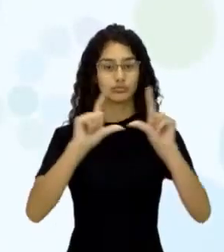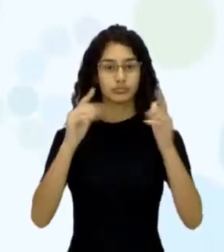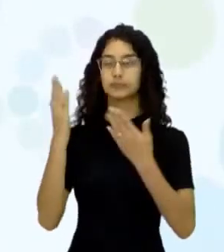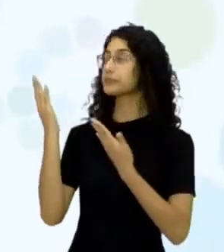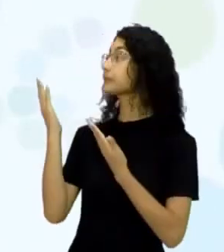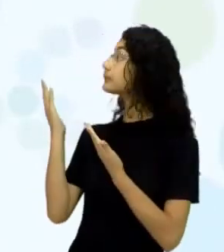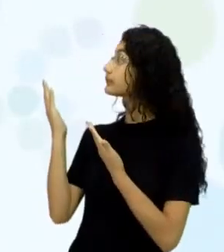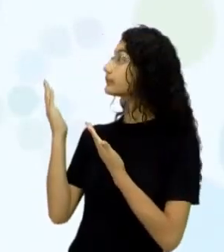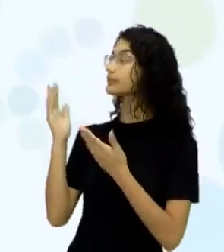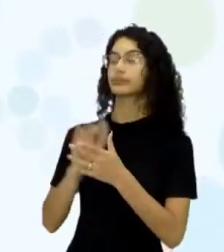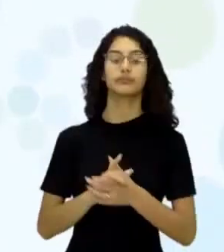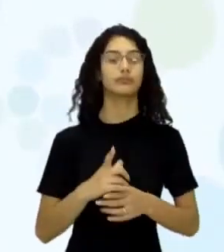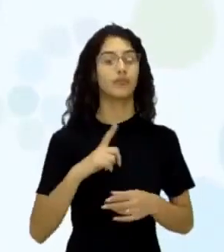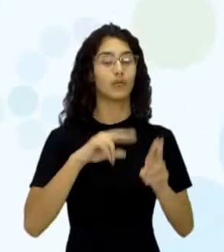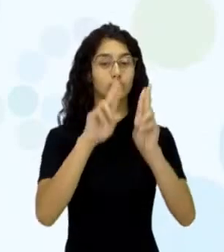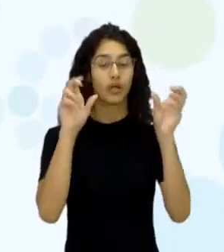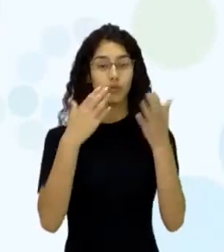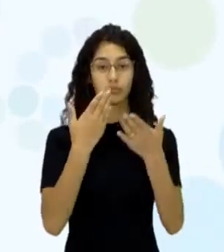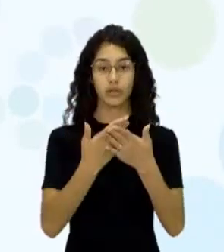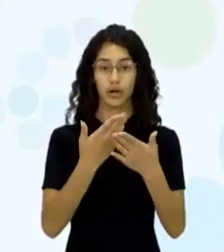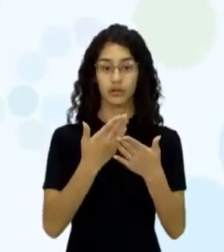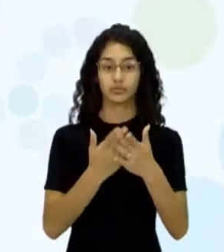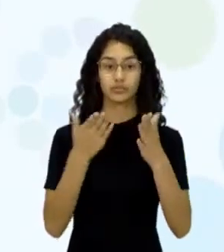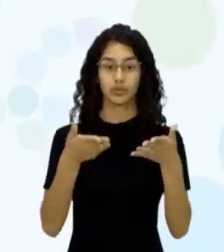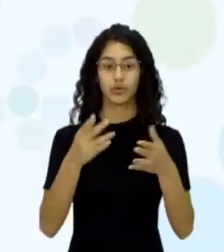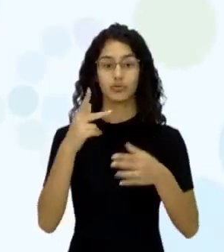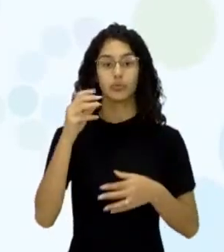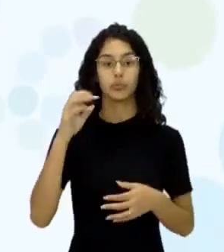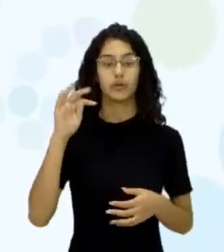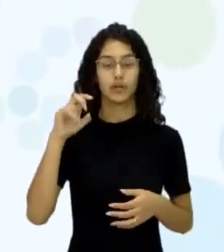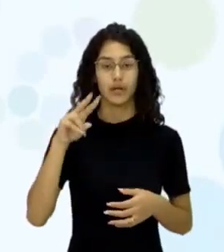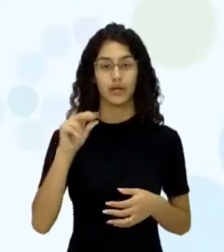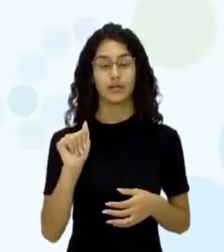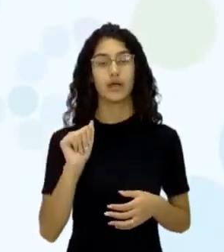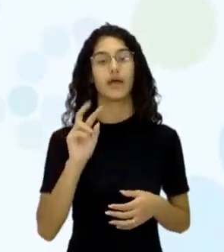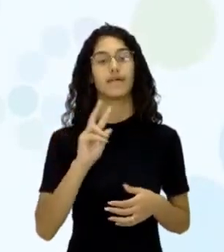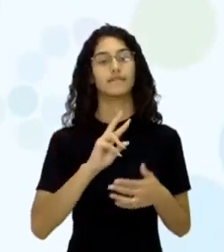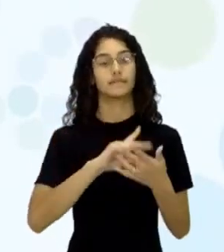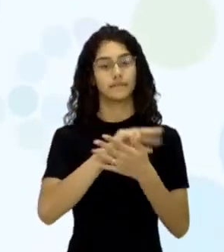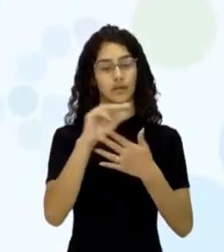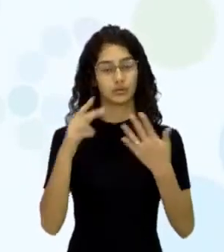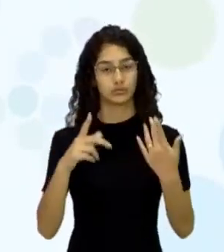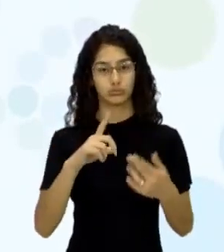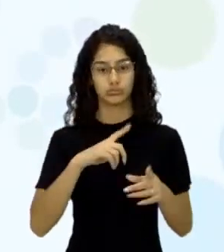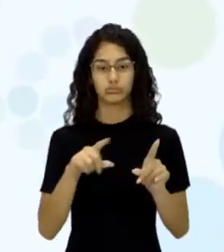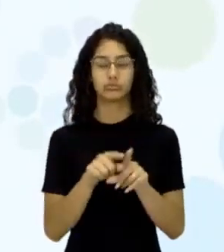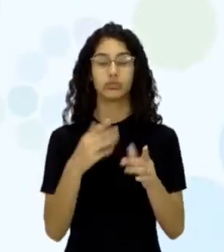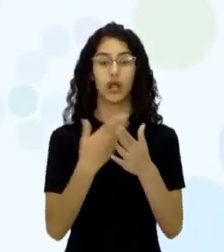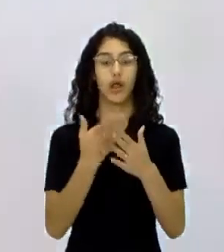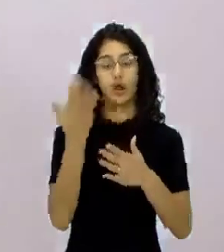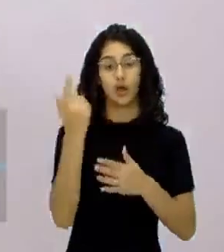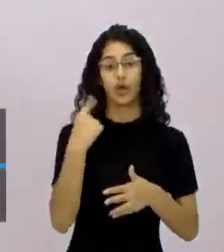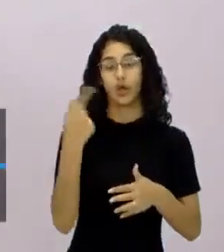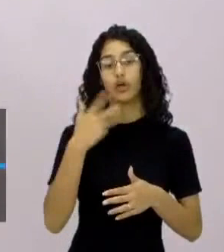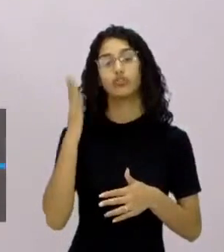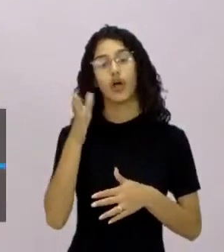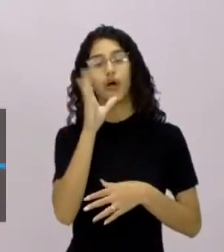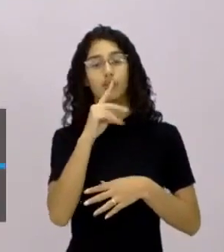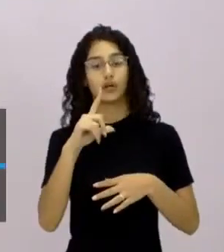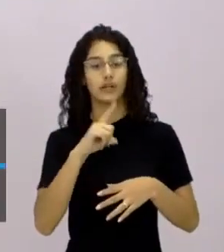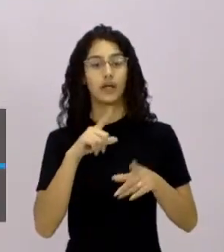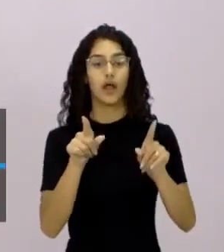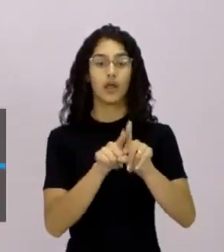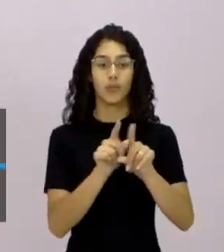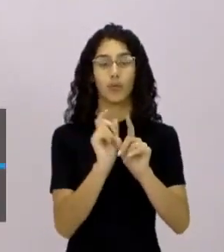telinha para vocês o nosso título de hoje, ó, potência em valores astronômicos. Nas aulas anteriores a gente já falou um pouquinho o que é